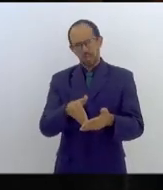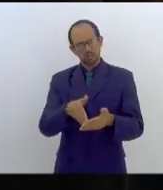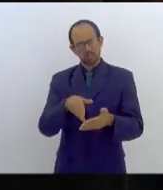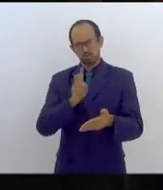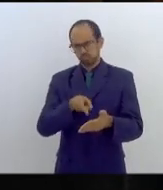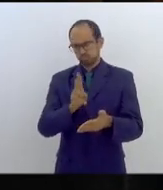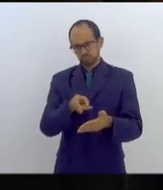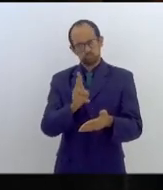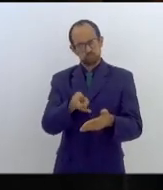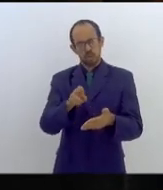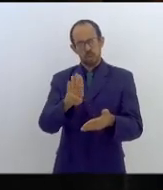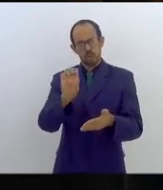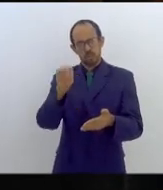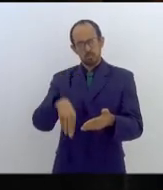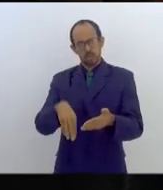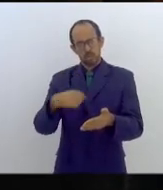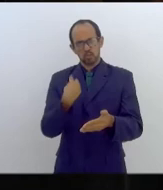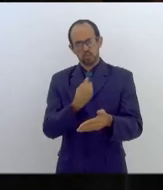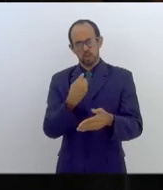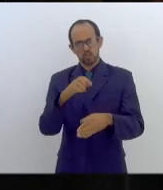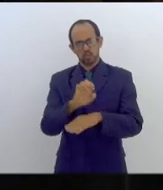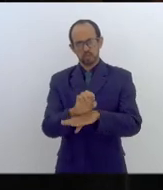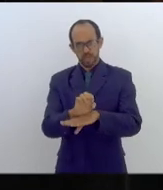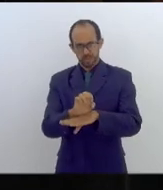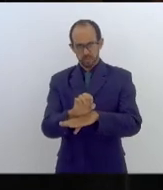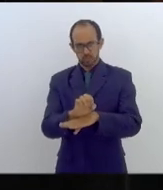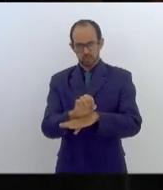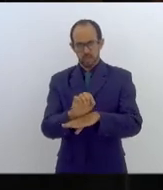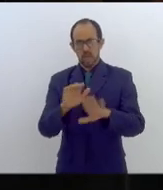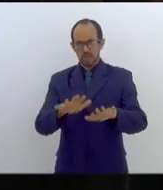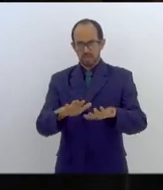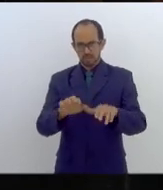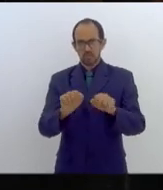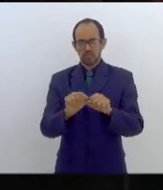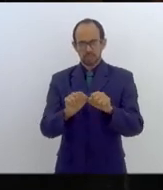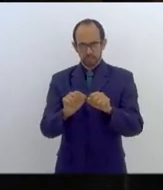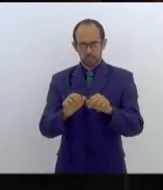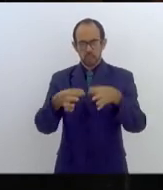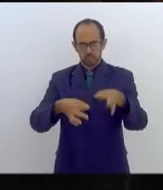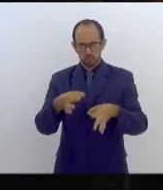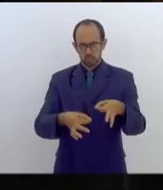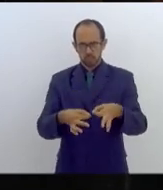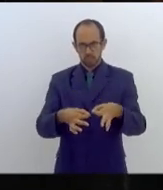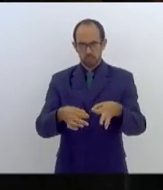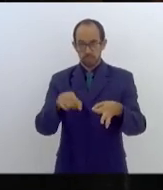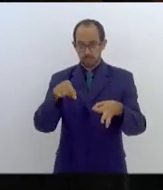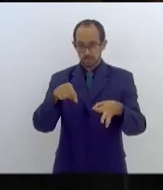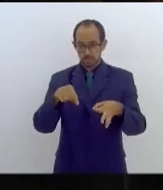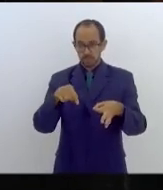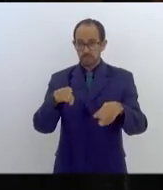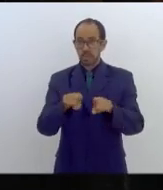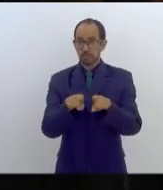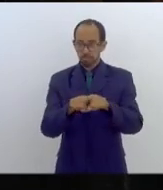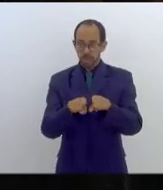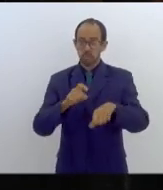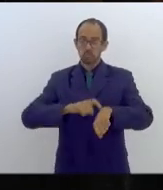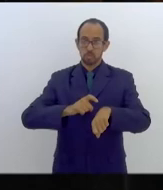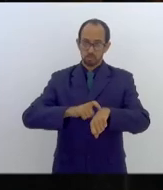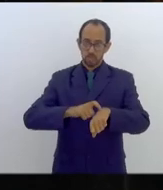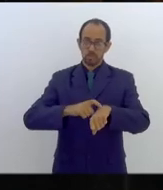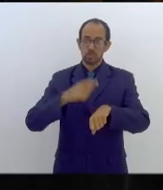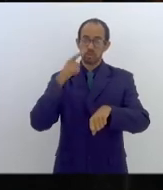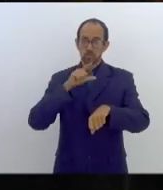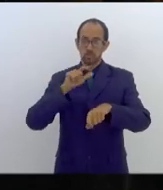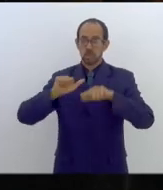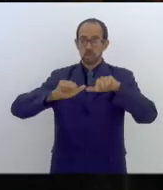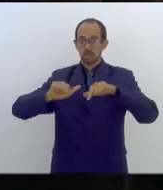ao bem comum de nosso querido estado assim um fazendo como magistrado Destro na justiça e também nos momentos em que pude atuar